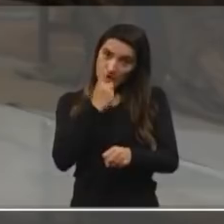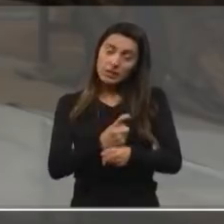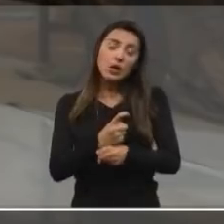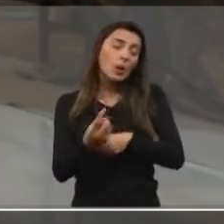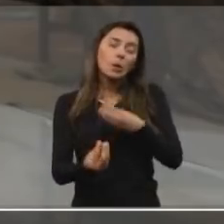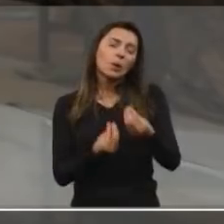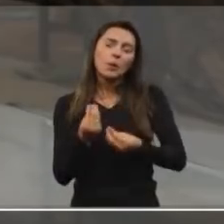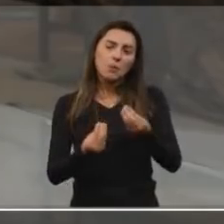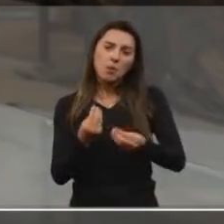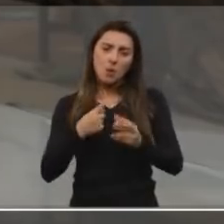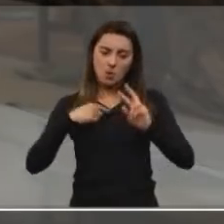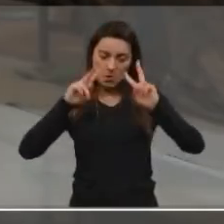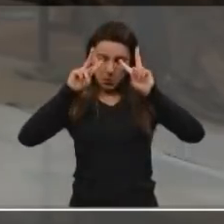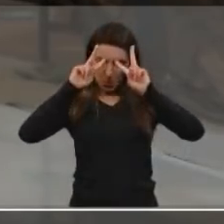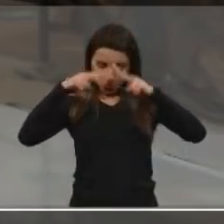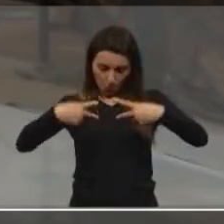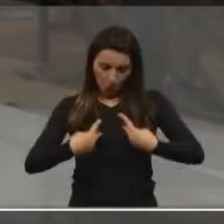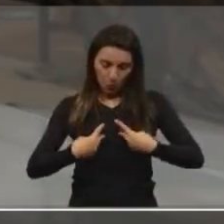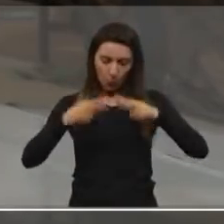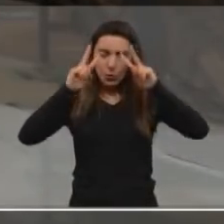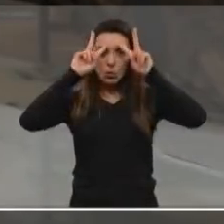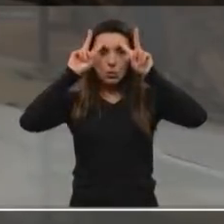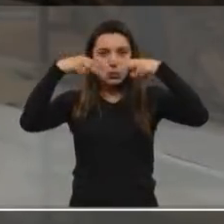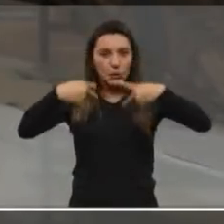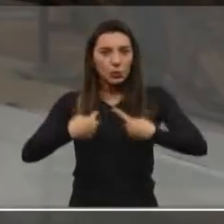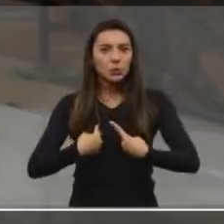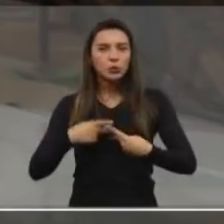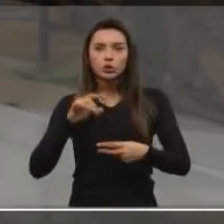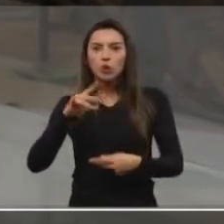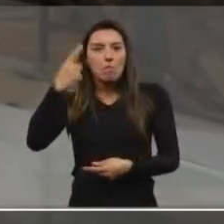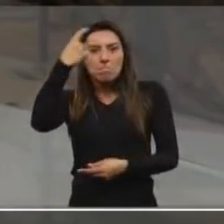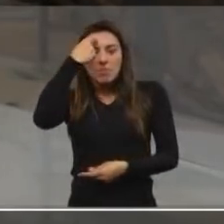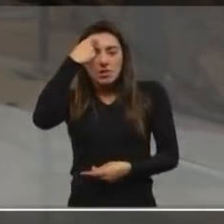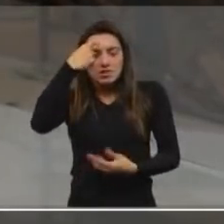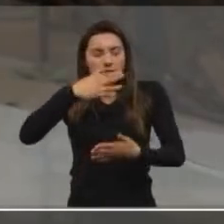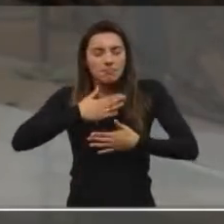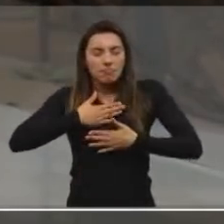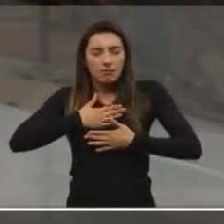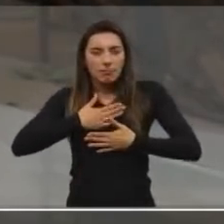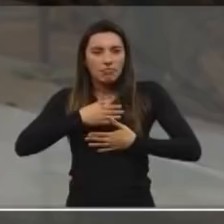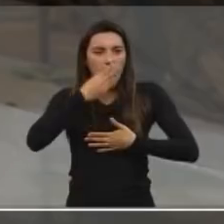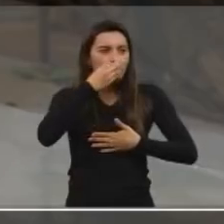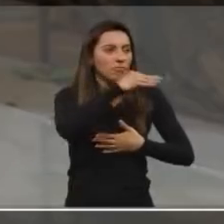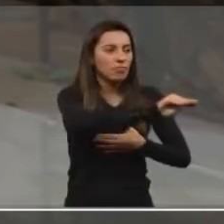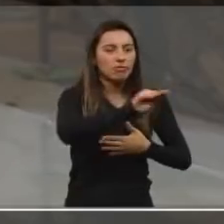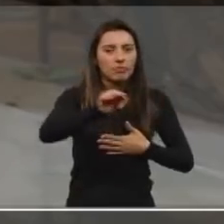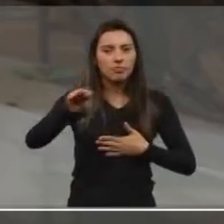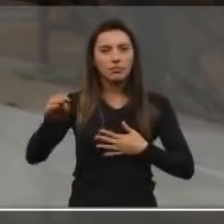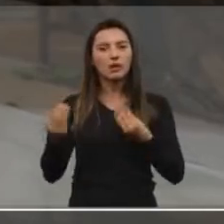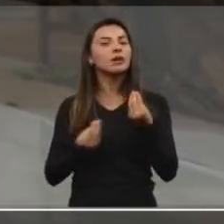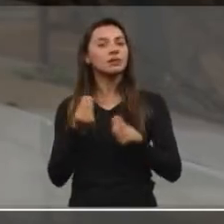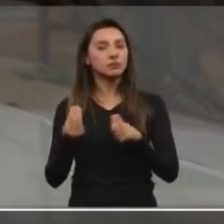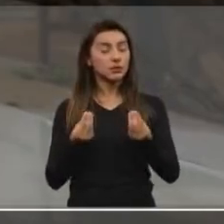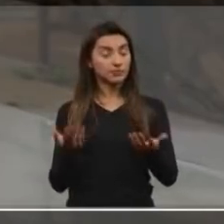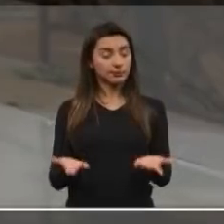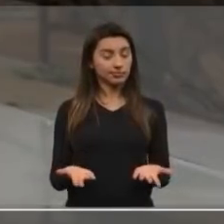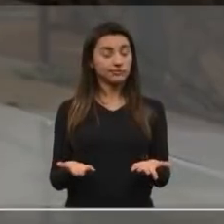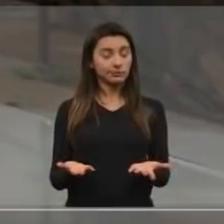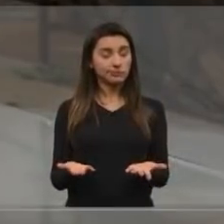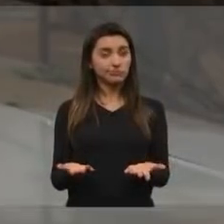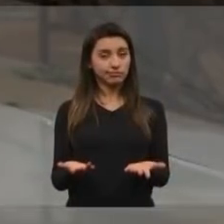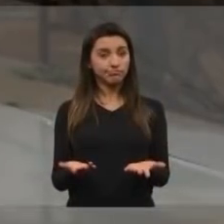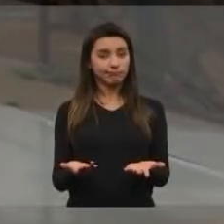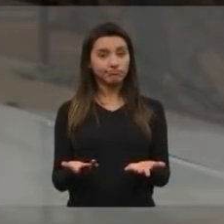mais voltada para o nosso umbigo e aí e depois as sementes que